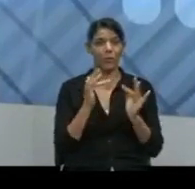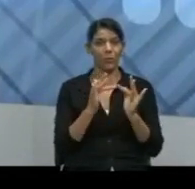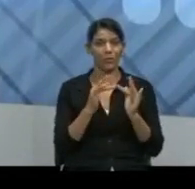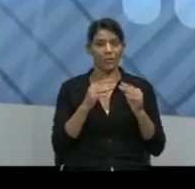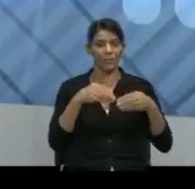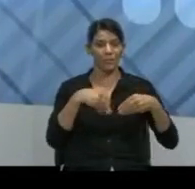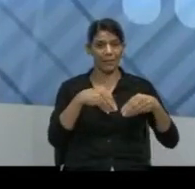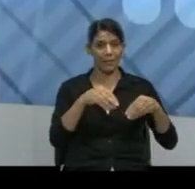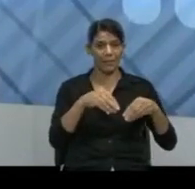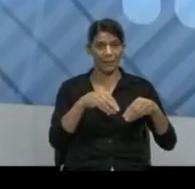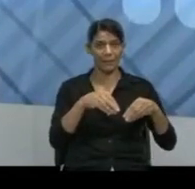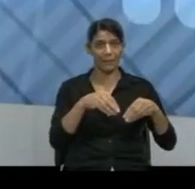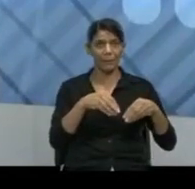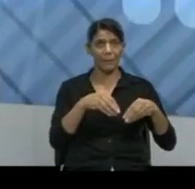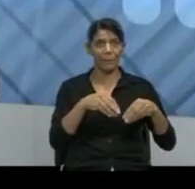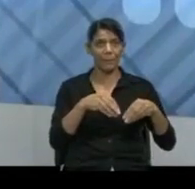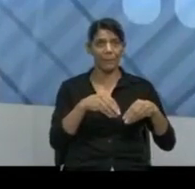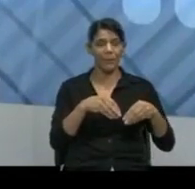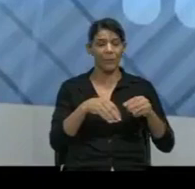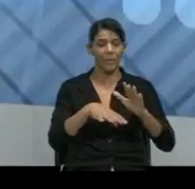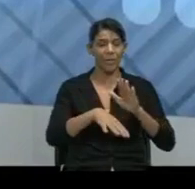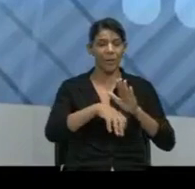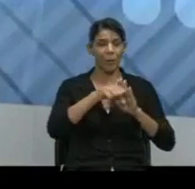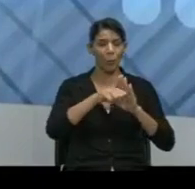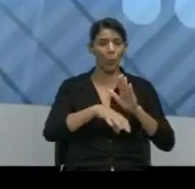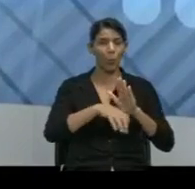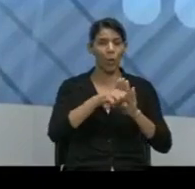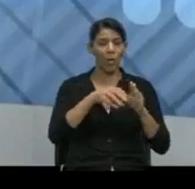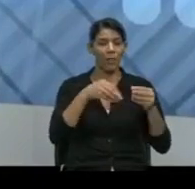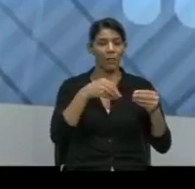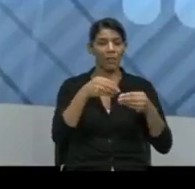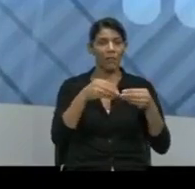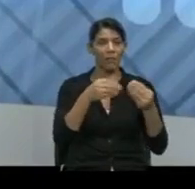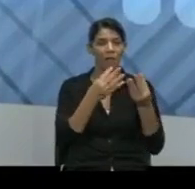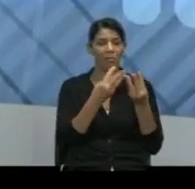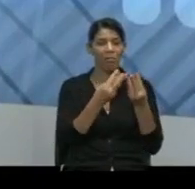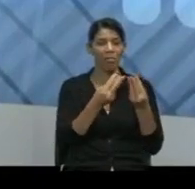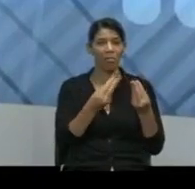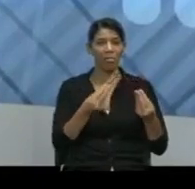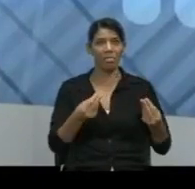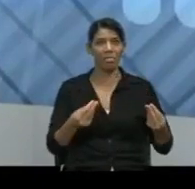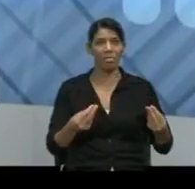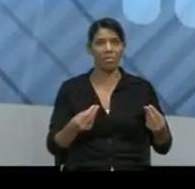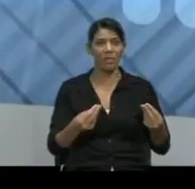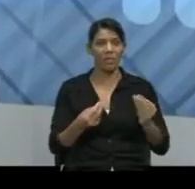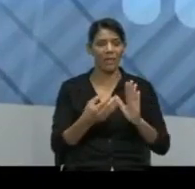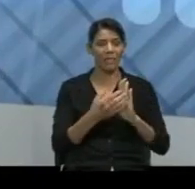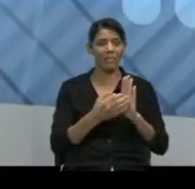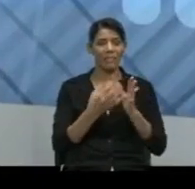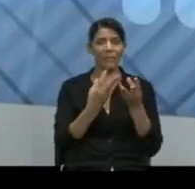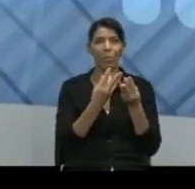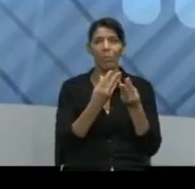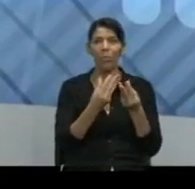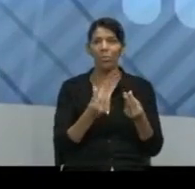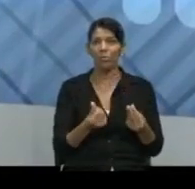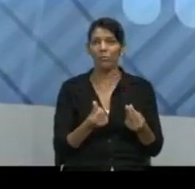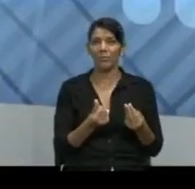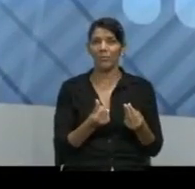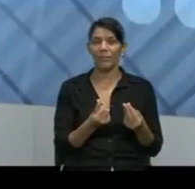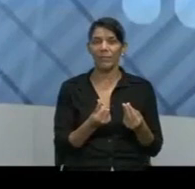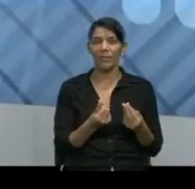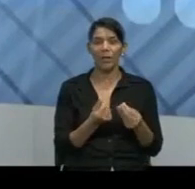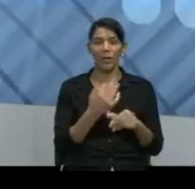quê? Porque ela vai pegar os metais, os sais ali da terra e acaba gerando uma corrosão na armadura. Vai